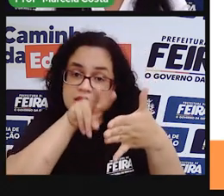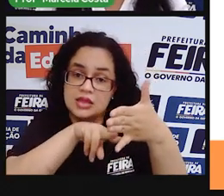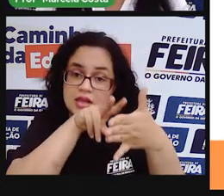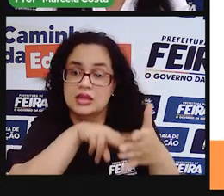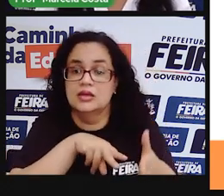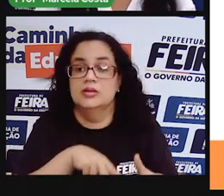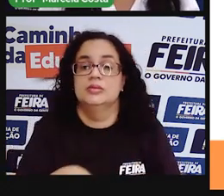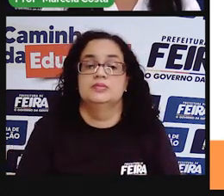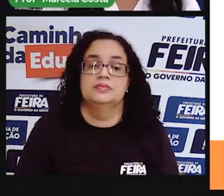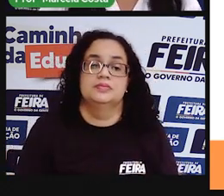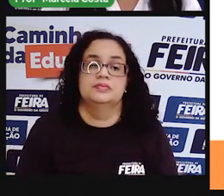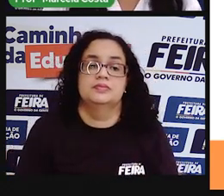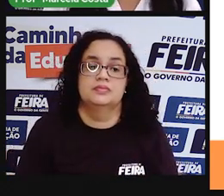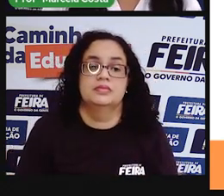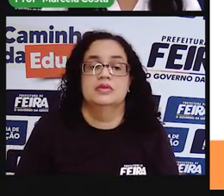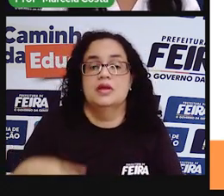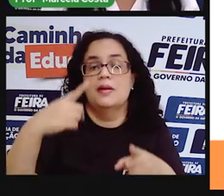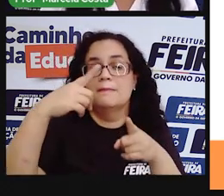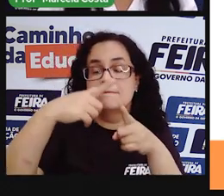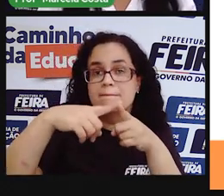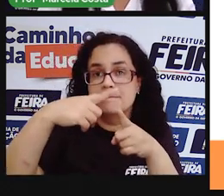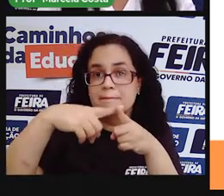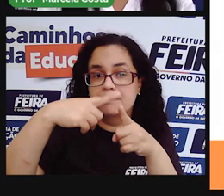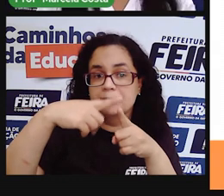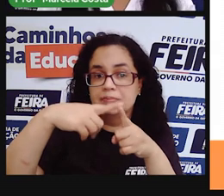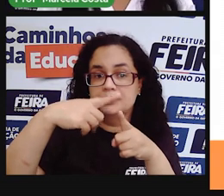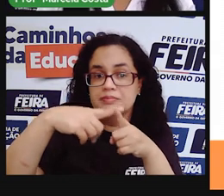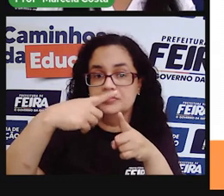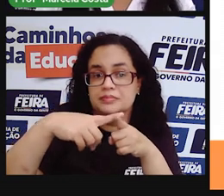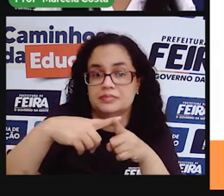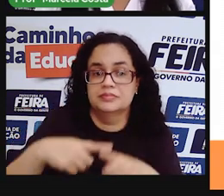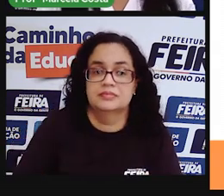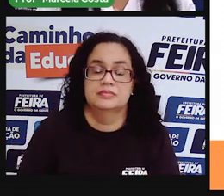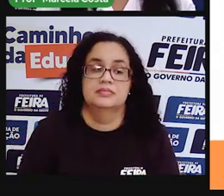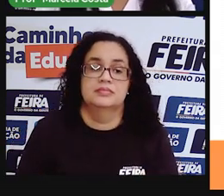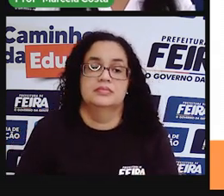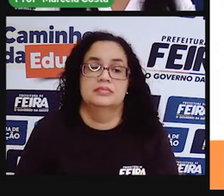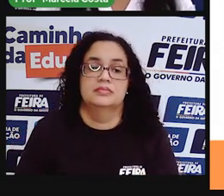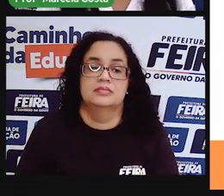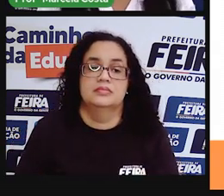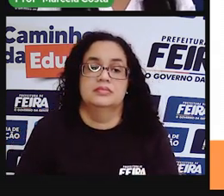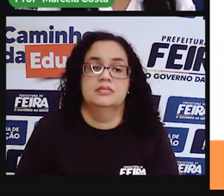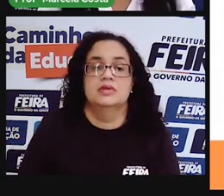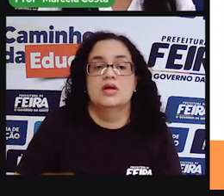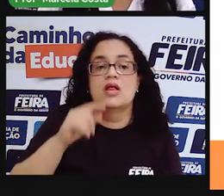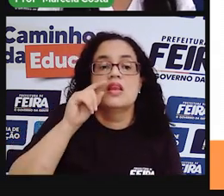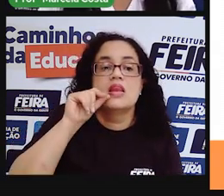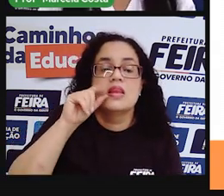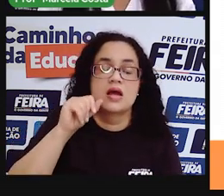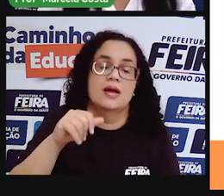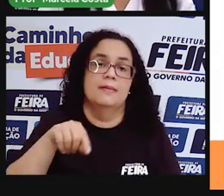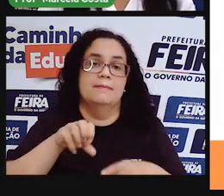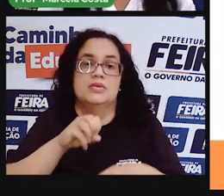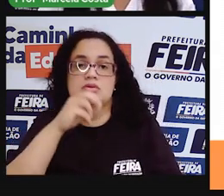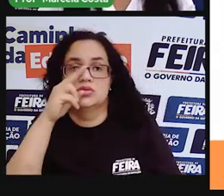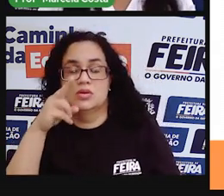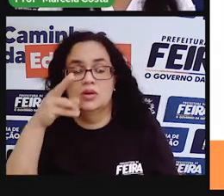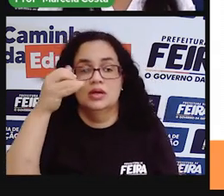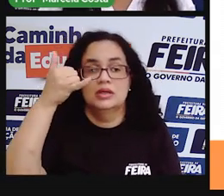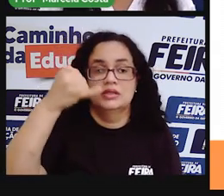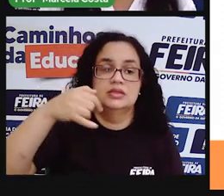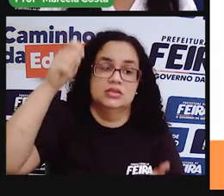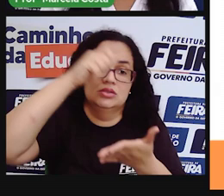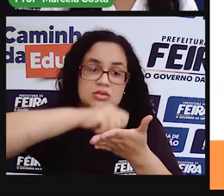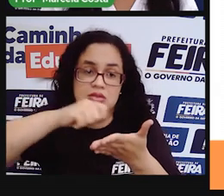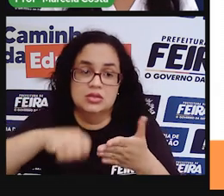celular. Porque aí, né, do papel físico, com lápis, com a caneta, onde você pode escrever, a